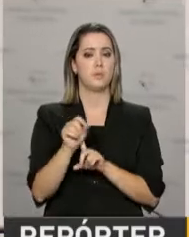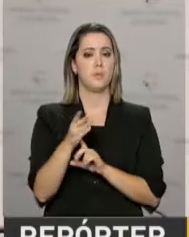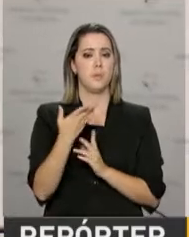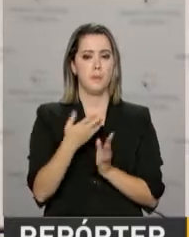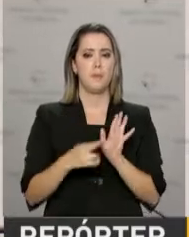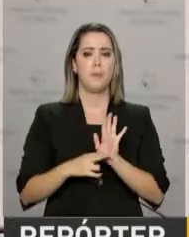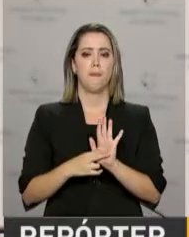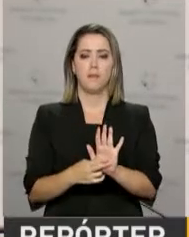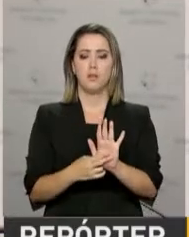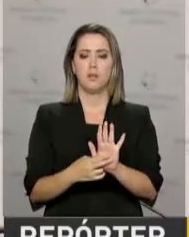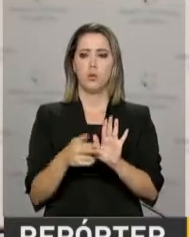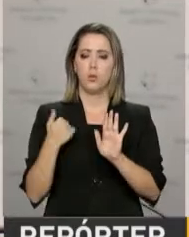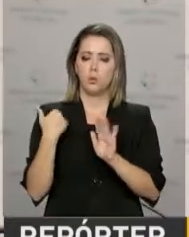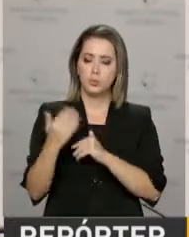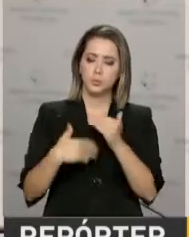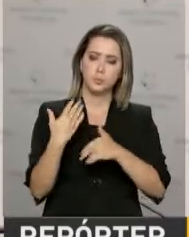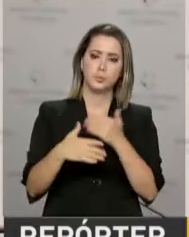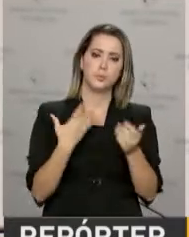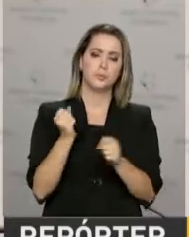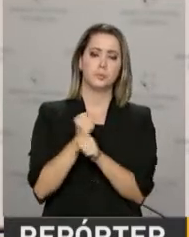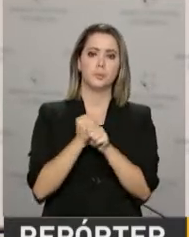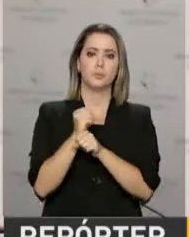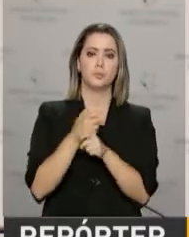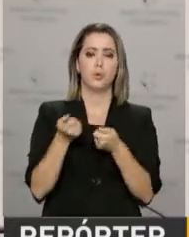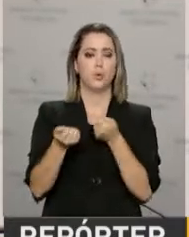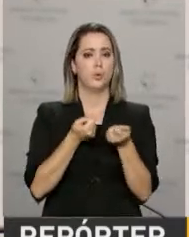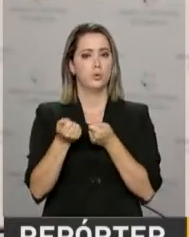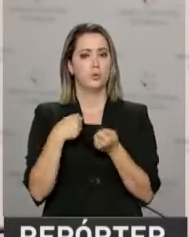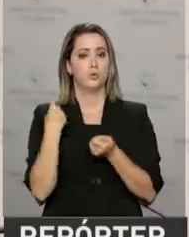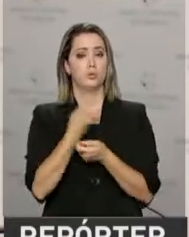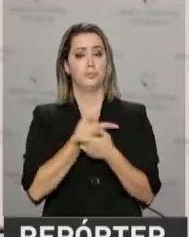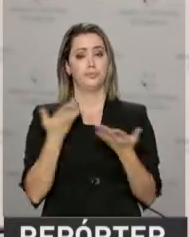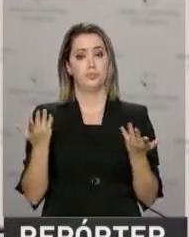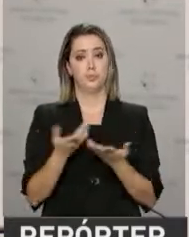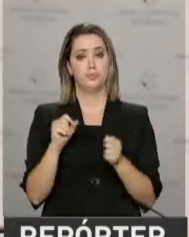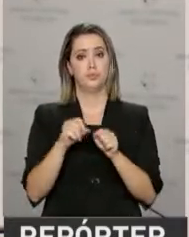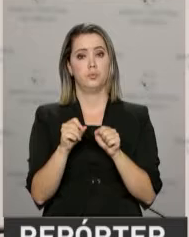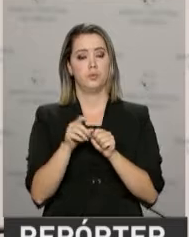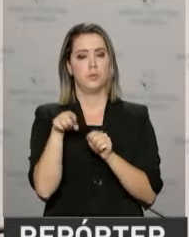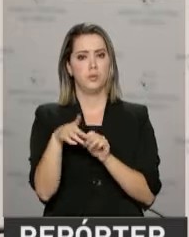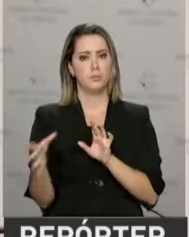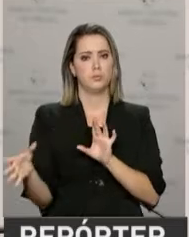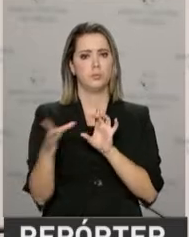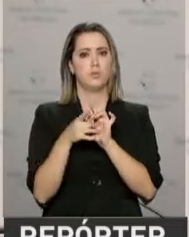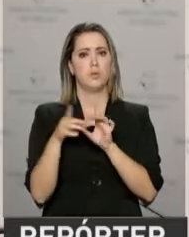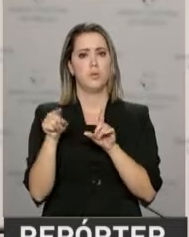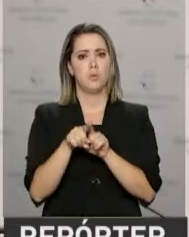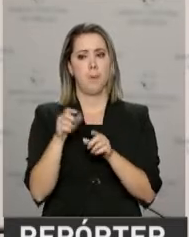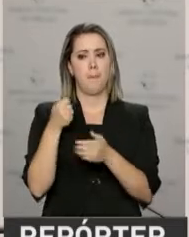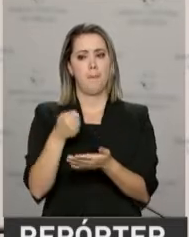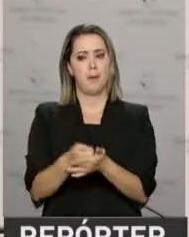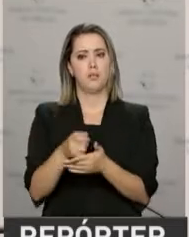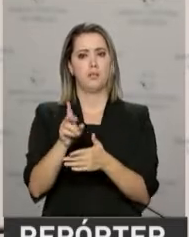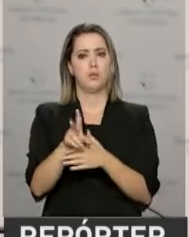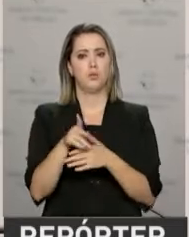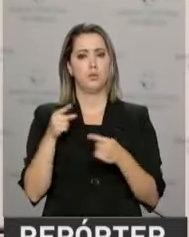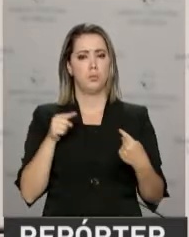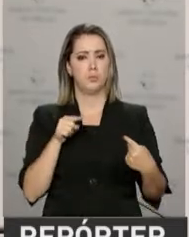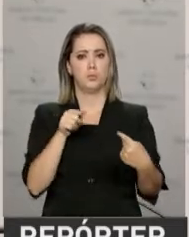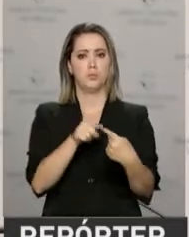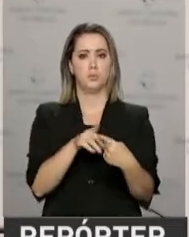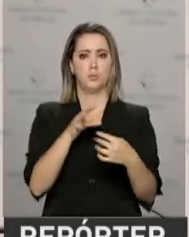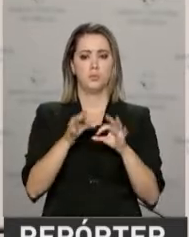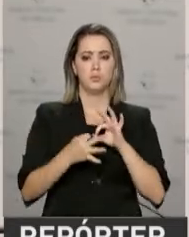apresentando essa trajetória ao longo do ano a com ajuste nas transações correntes e sendo mais do que integralmente financiado pelos investimentos diretos de longo